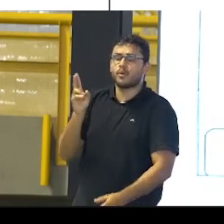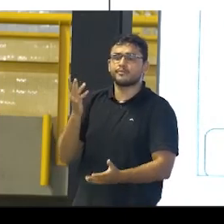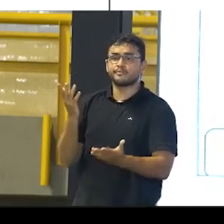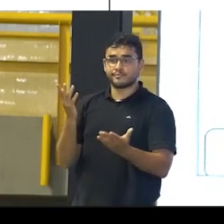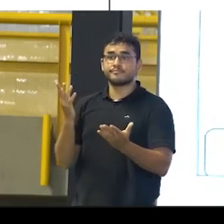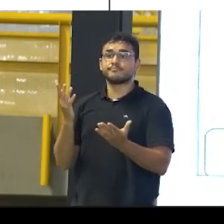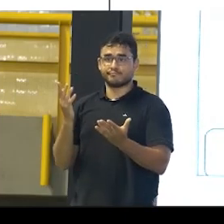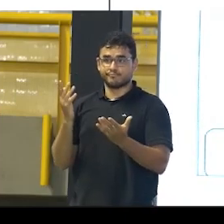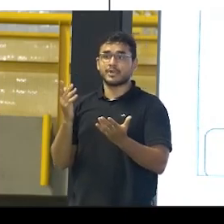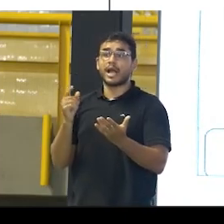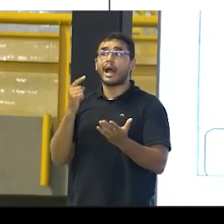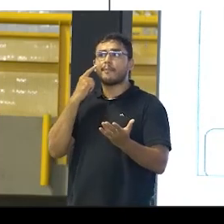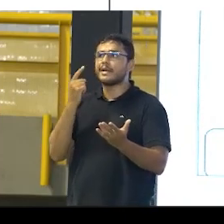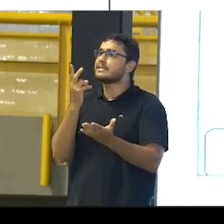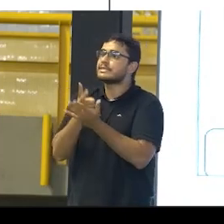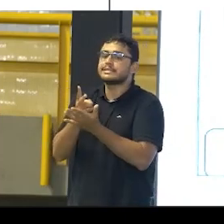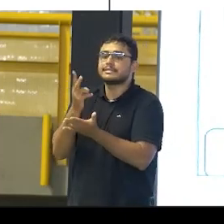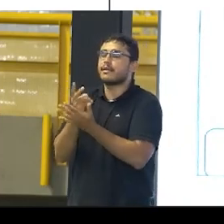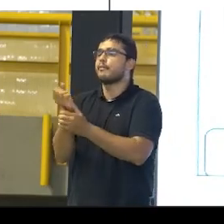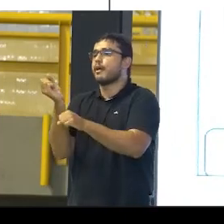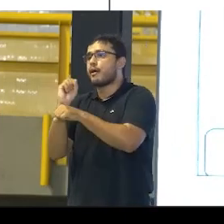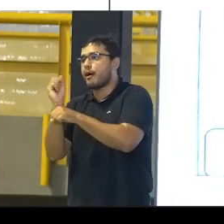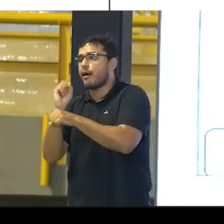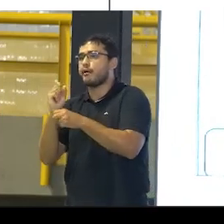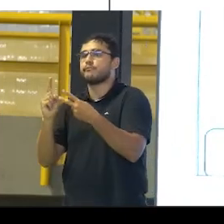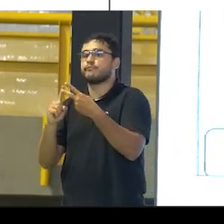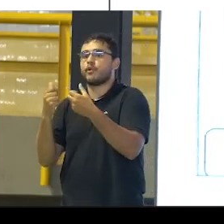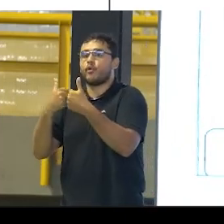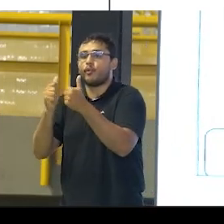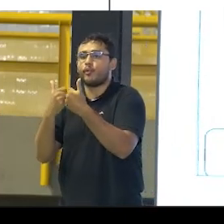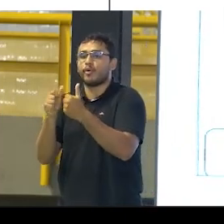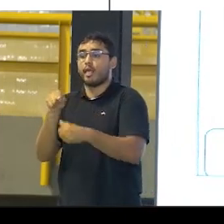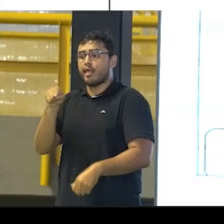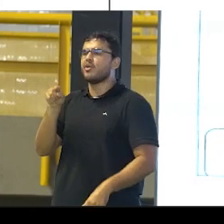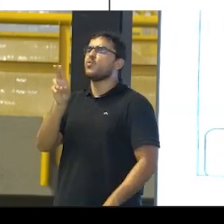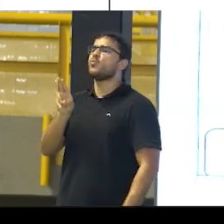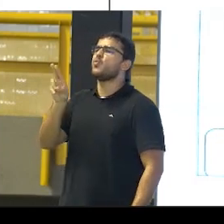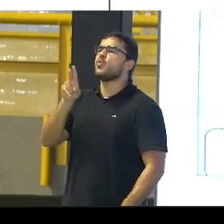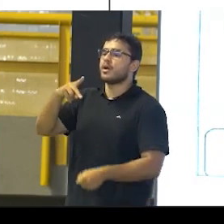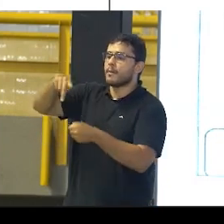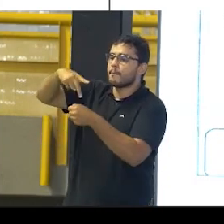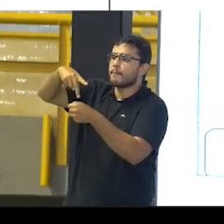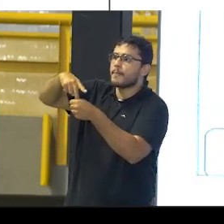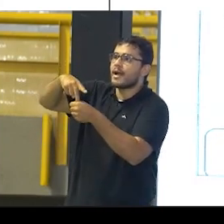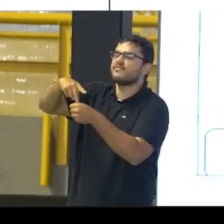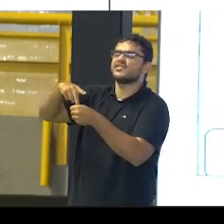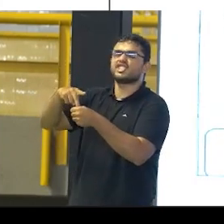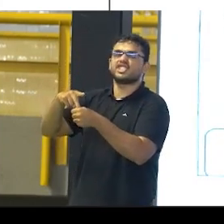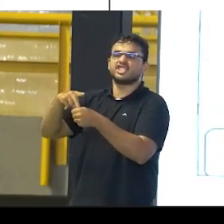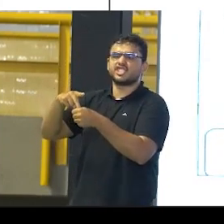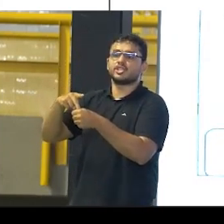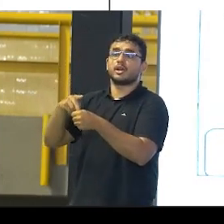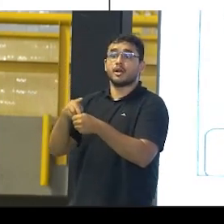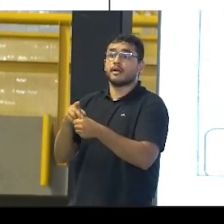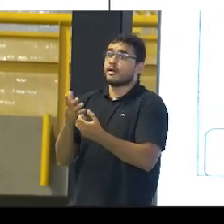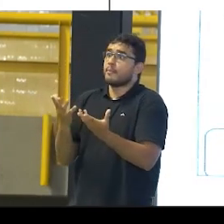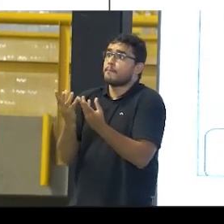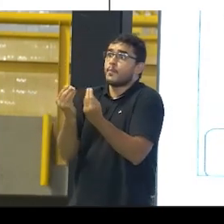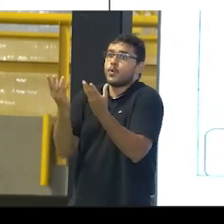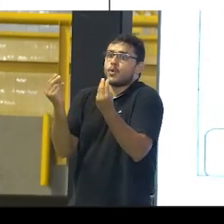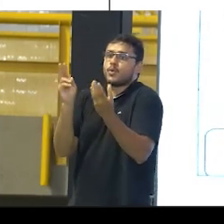tamanho, ainda é muito pequeno. Então a gente ainda vai ter que ter uma